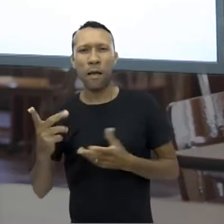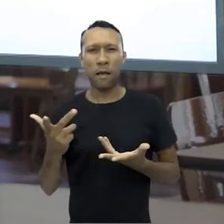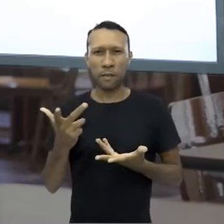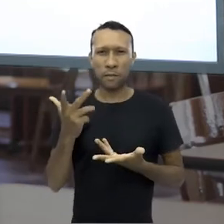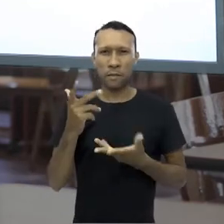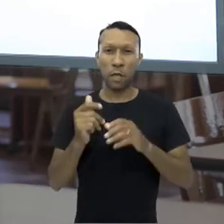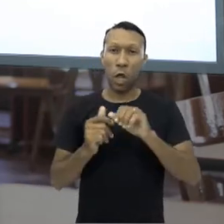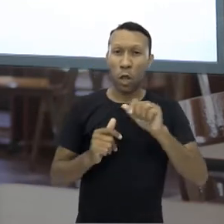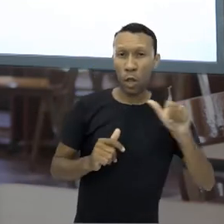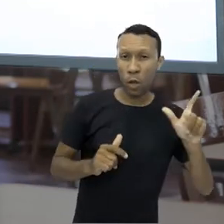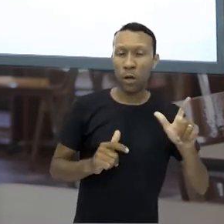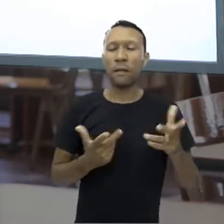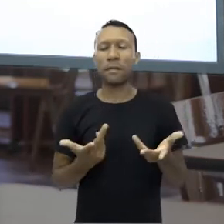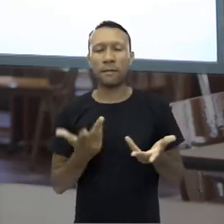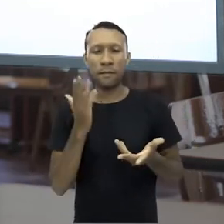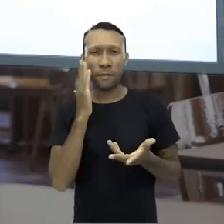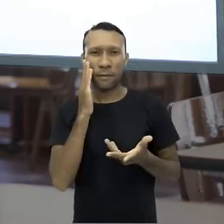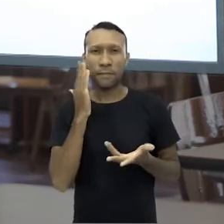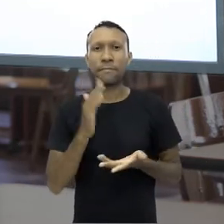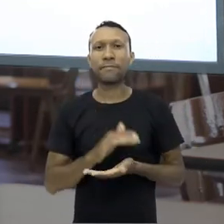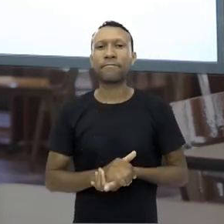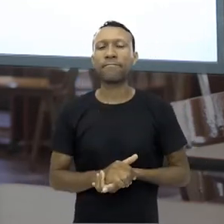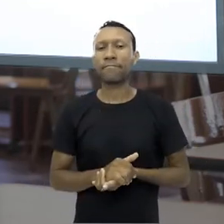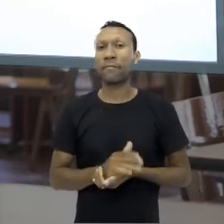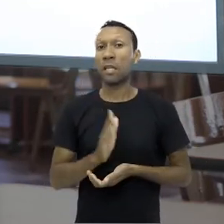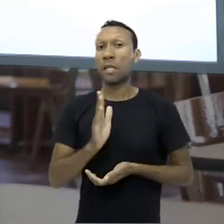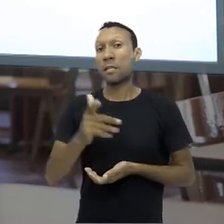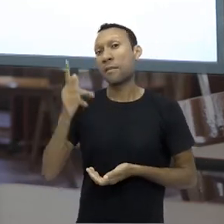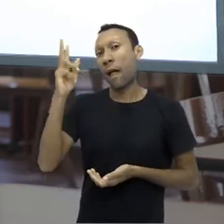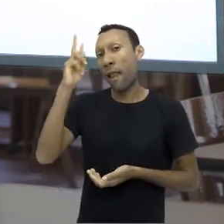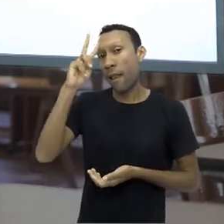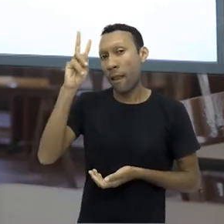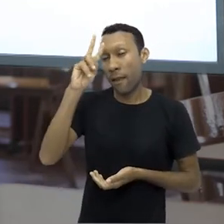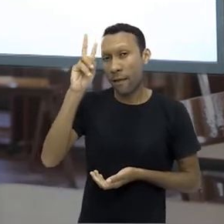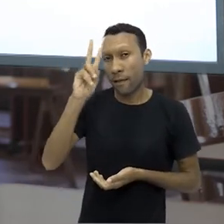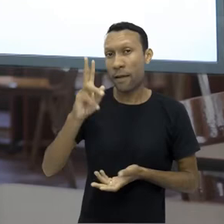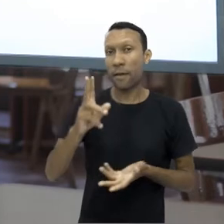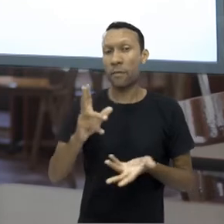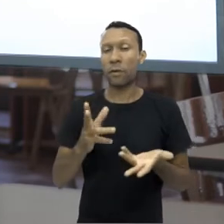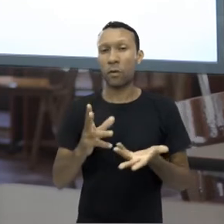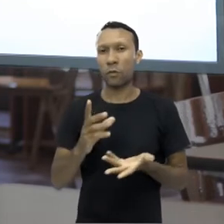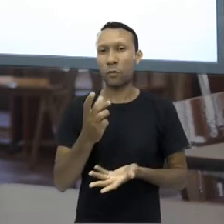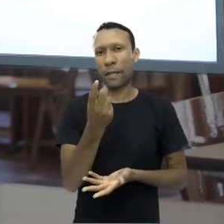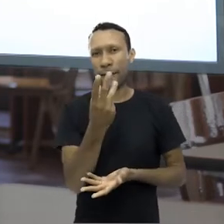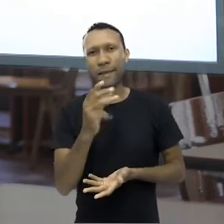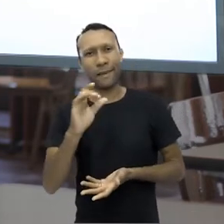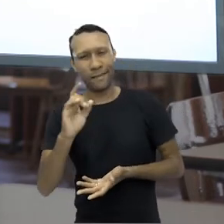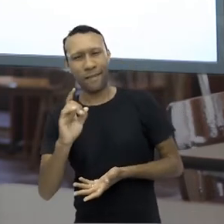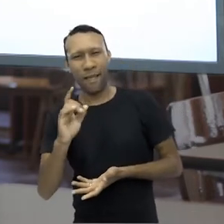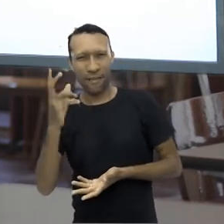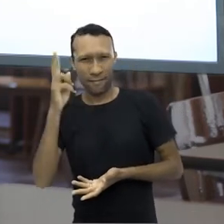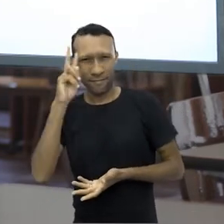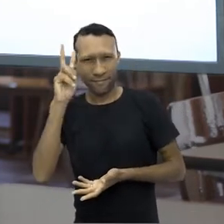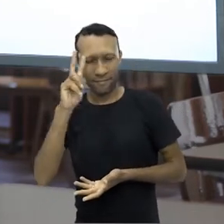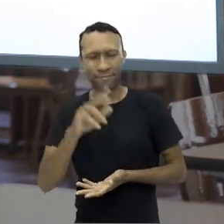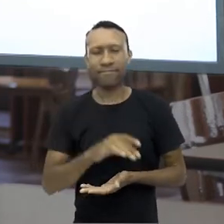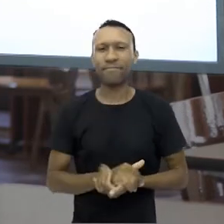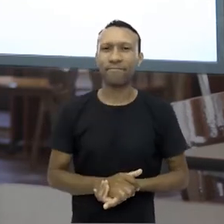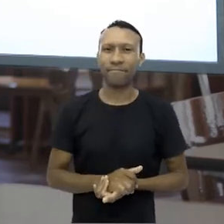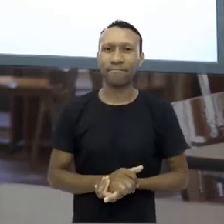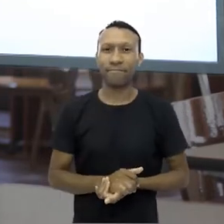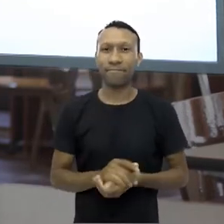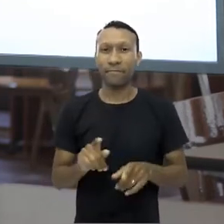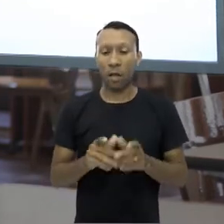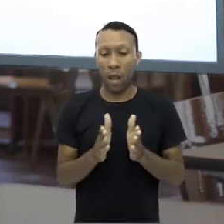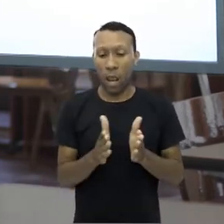certo? Norte. Aí a gente também já lembrou os conceitos de bidimensional e tridimensional, tá certo? Aula passada. Relembramos